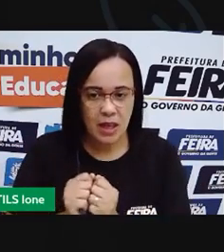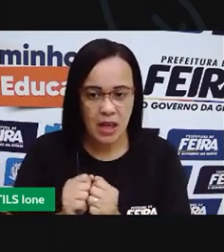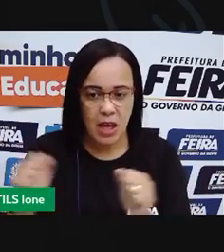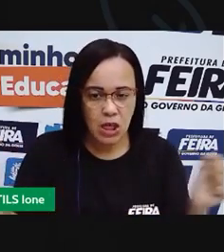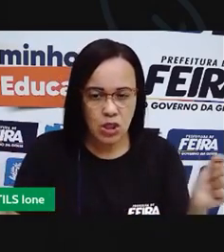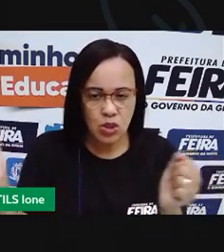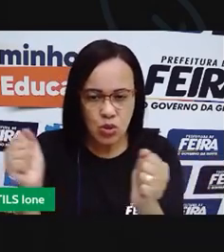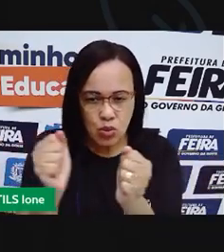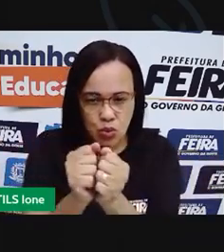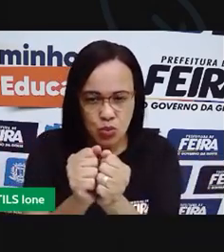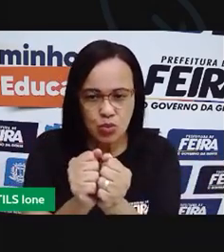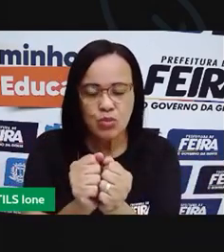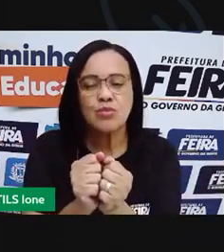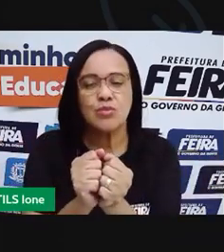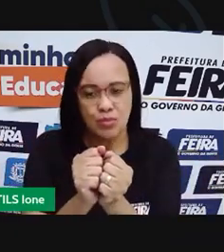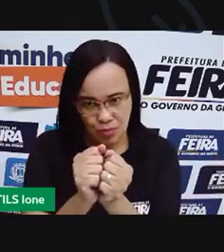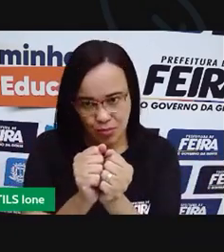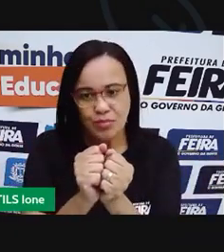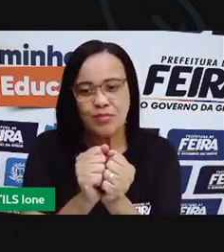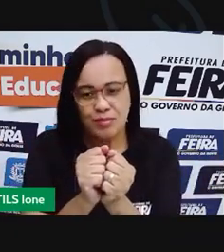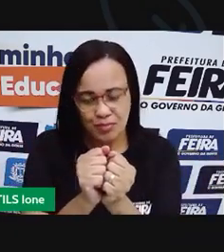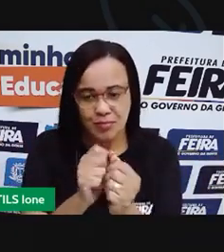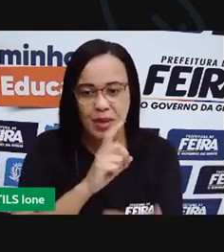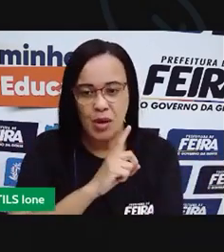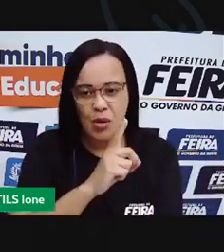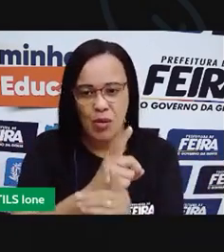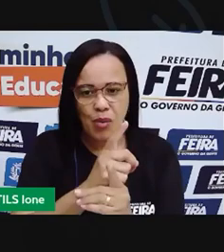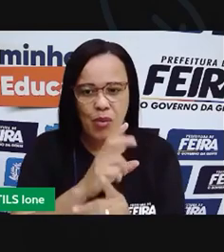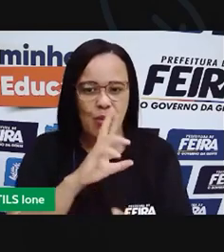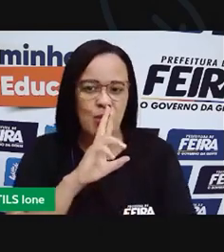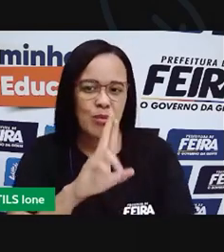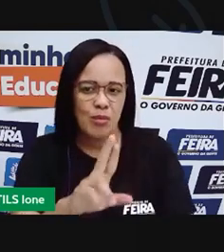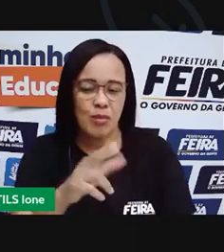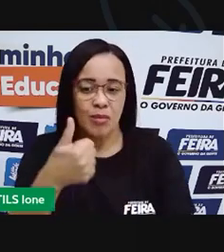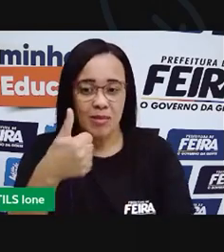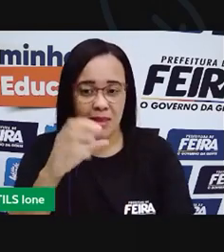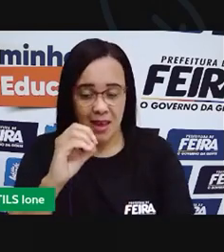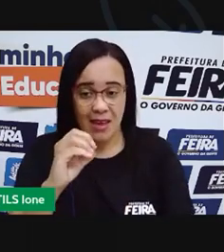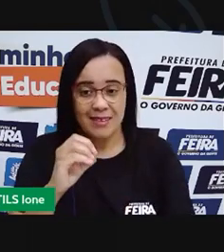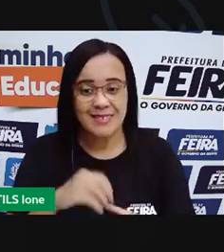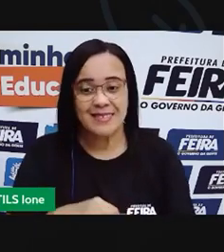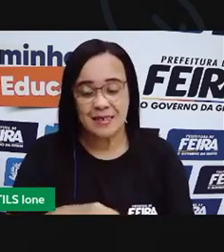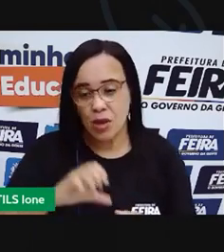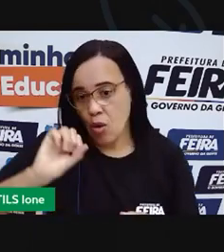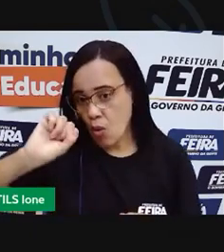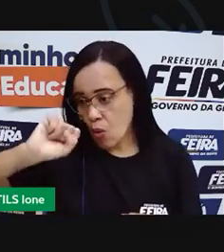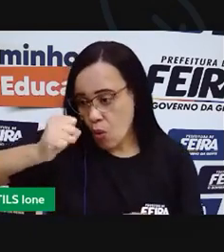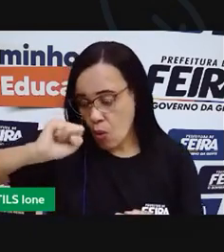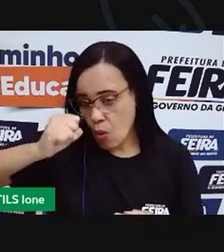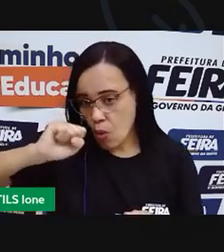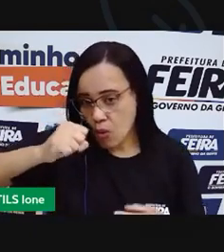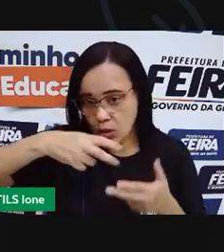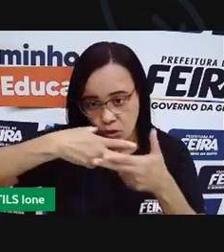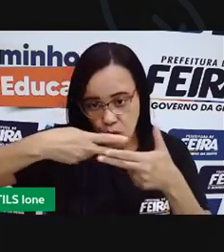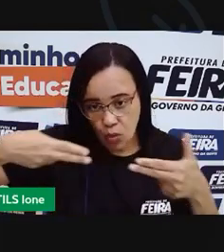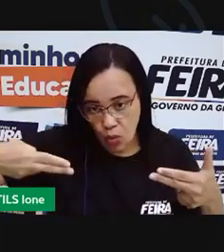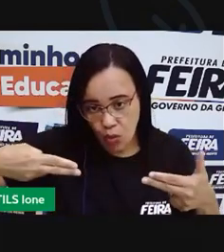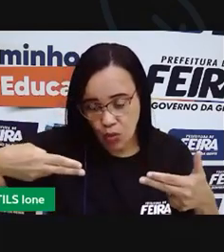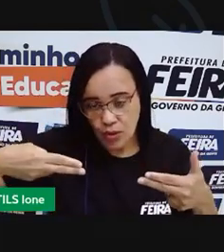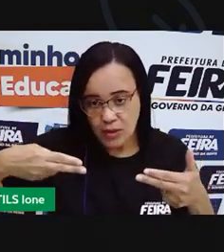acrescentamos mais materiais e vimos que eu tinha 8 objetos,